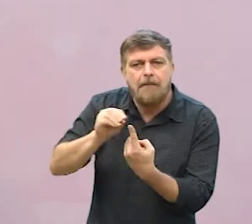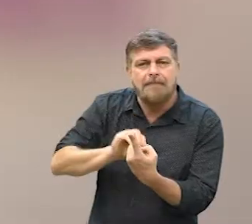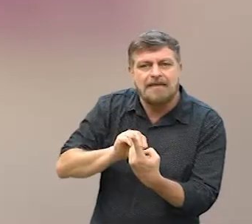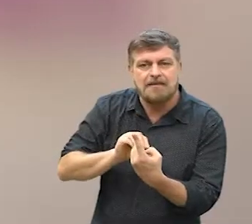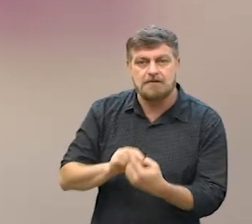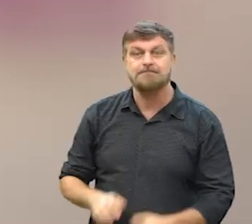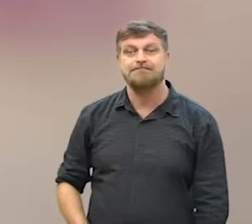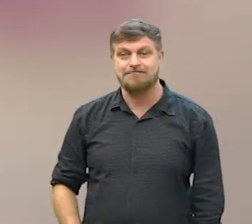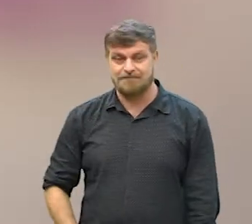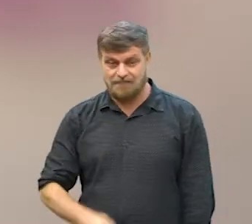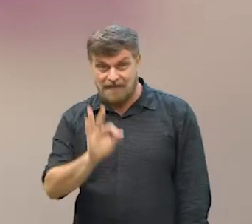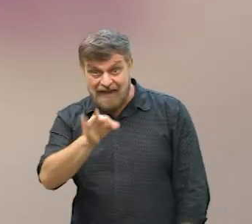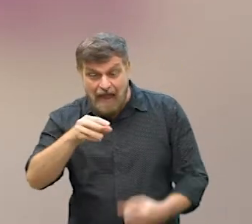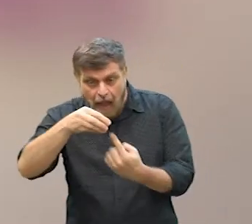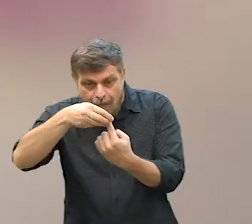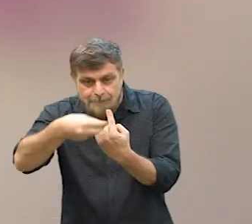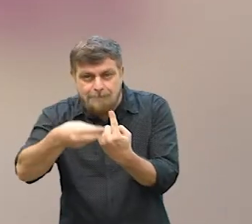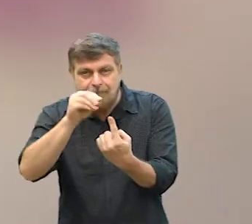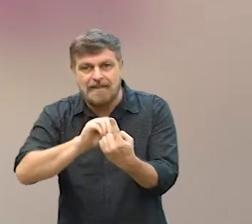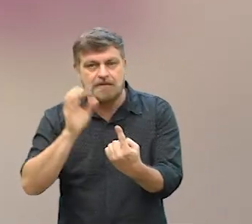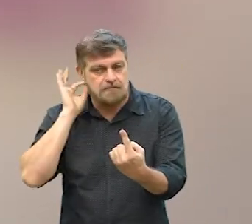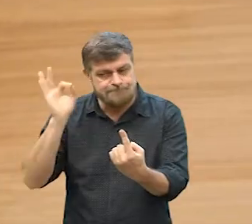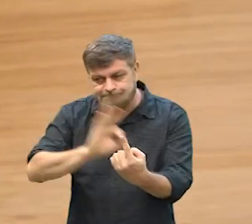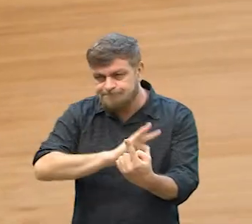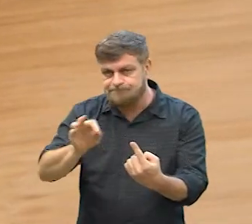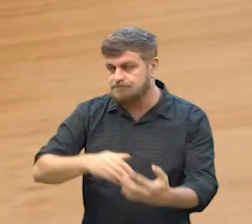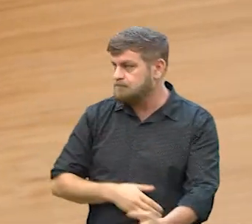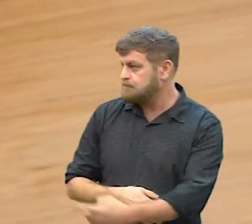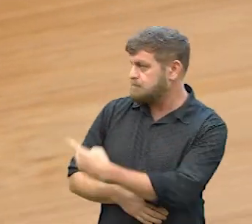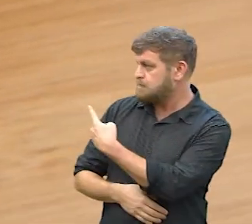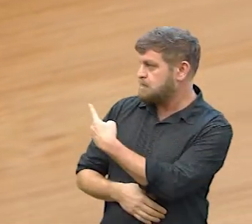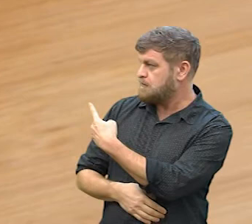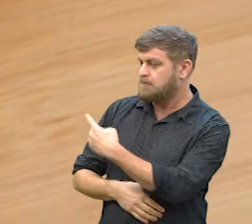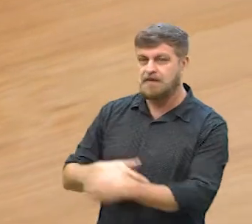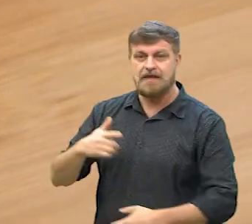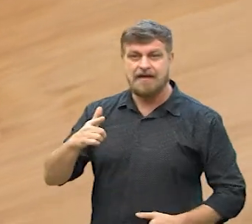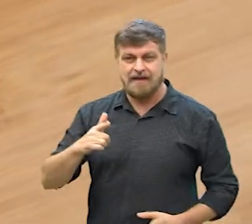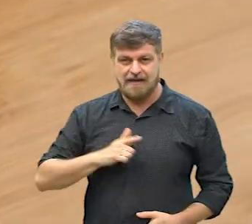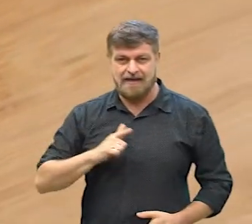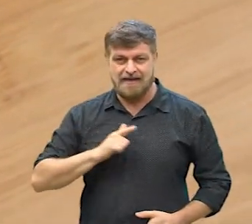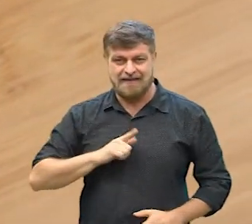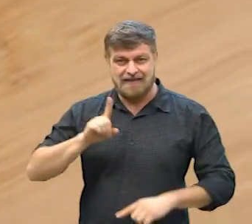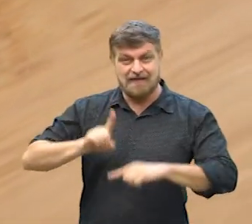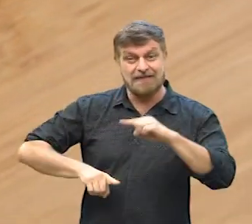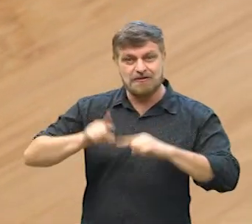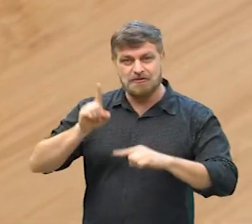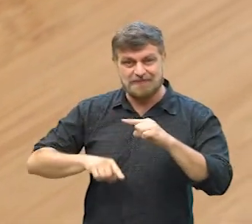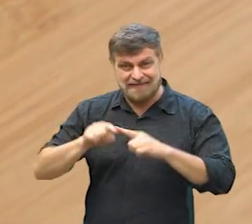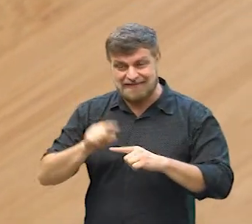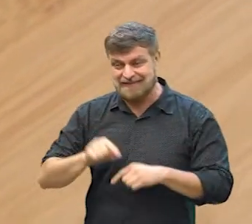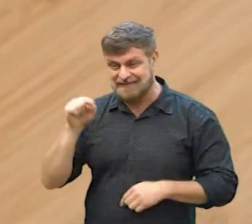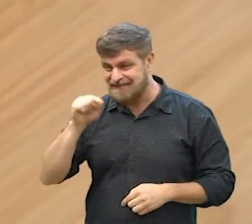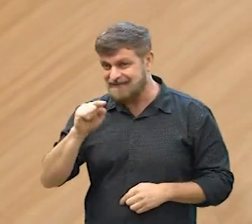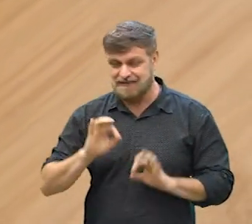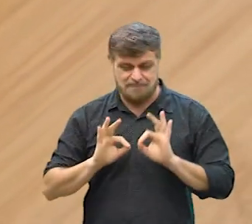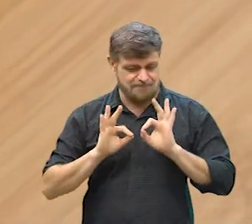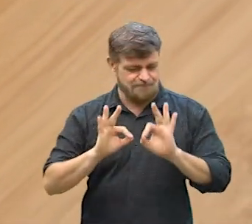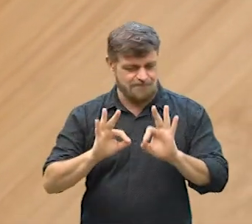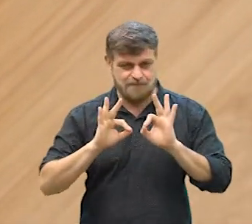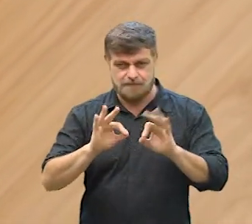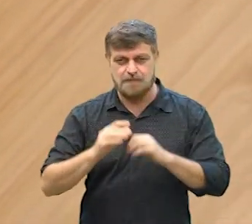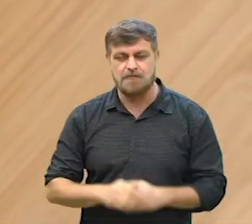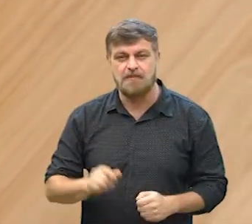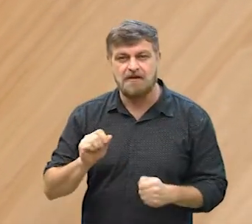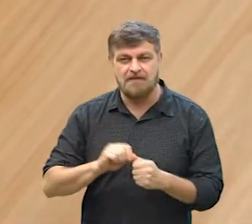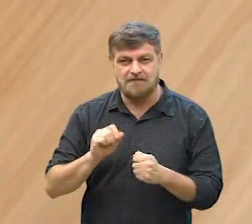banana? A banana, ela é excelente, ela tem triptofano. Triptofano, ele é